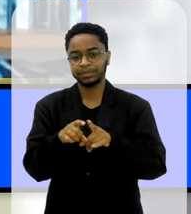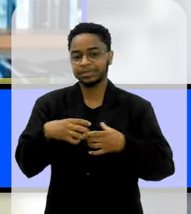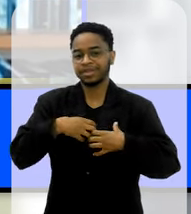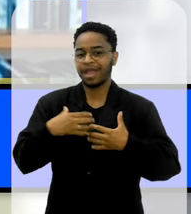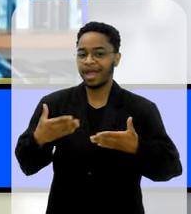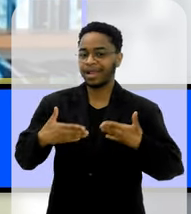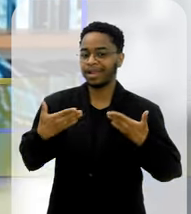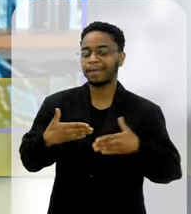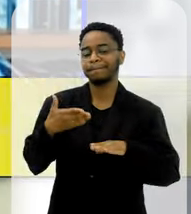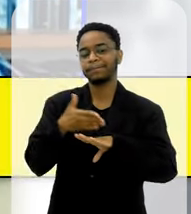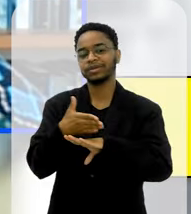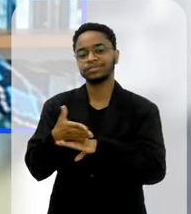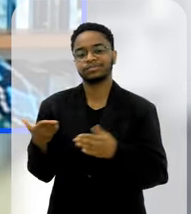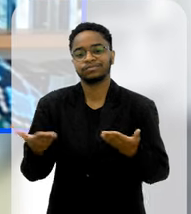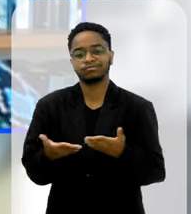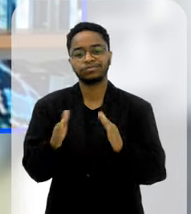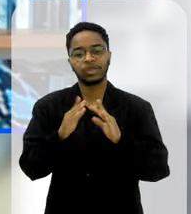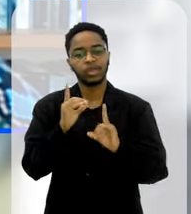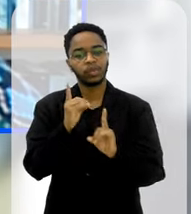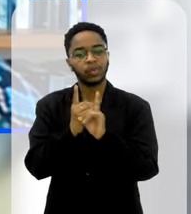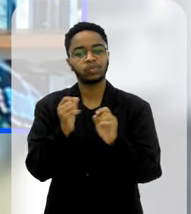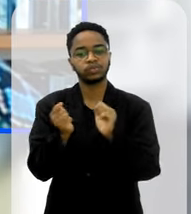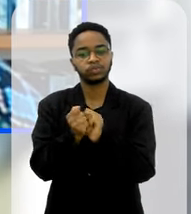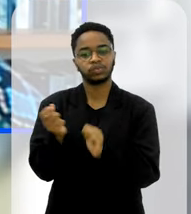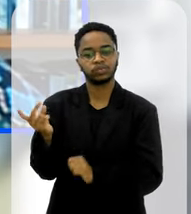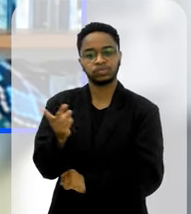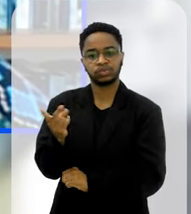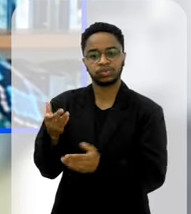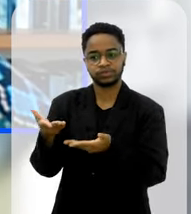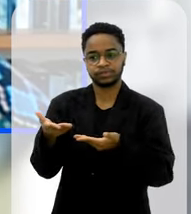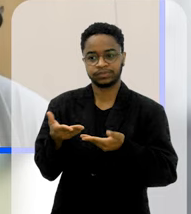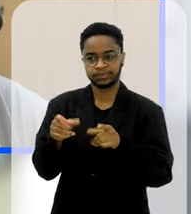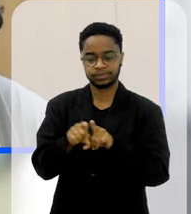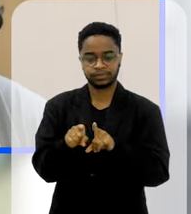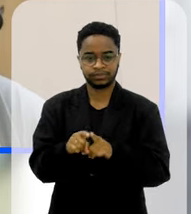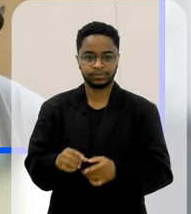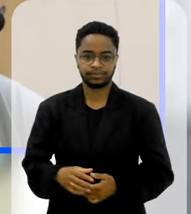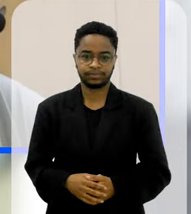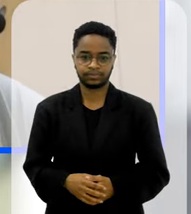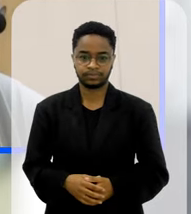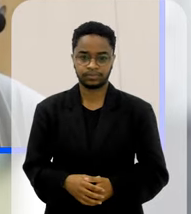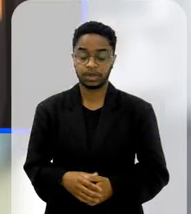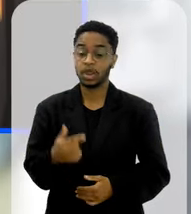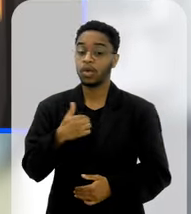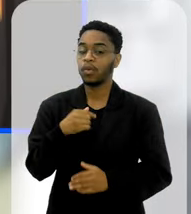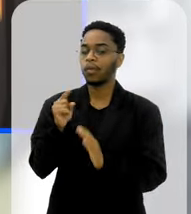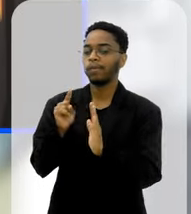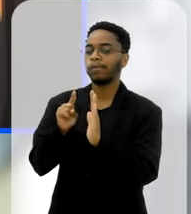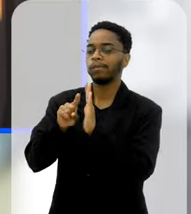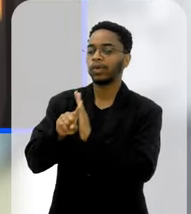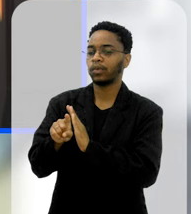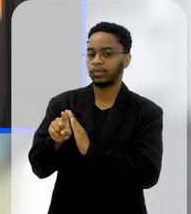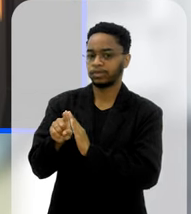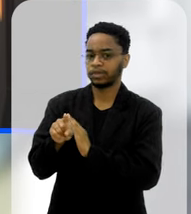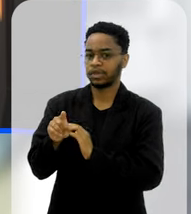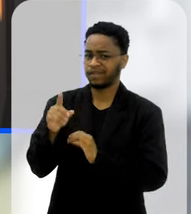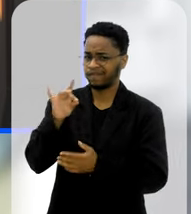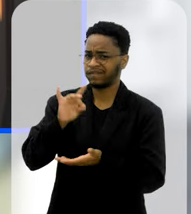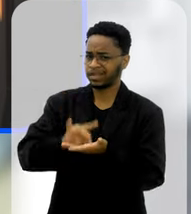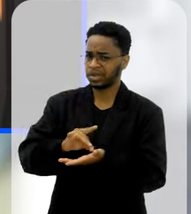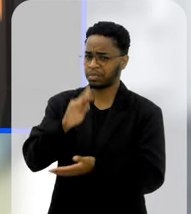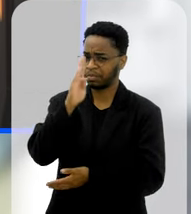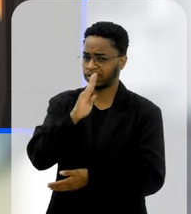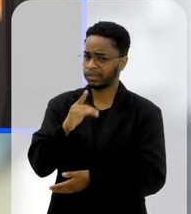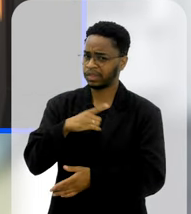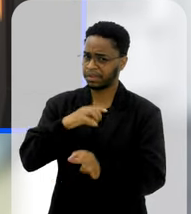convite. É uma alegria participar desse encontro com o professor Renato e com o Lucas. Desembargadora, uma pergunta crucial. O Brasil